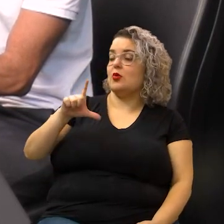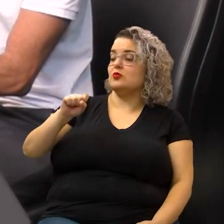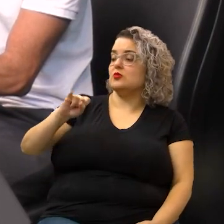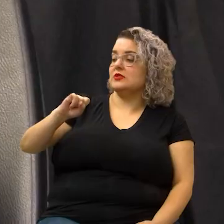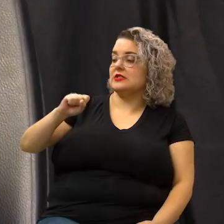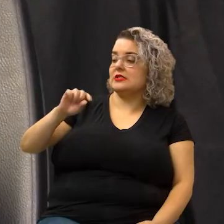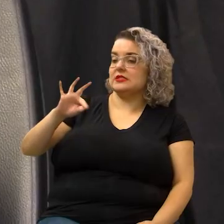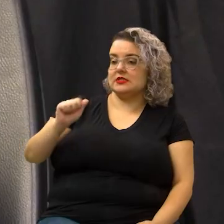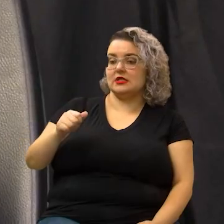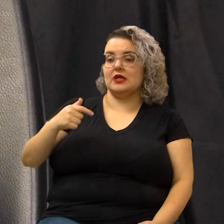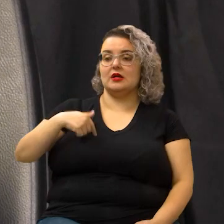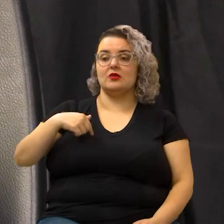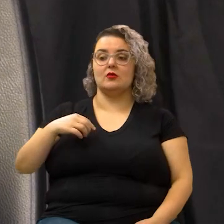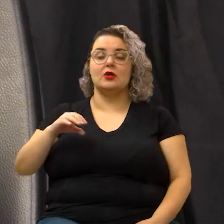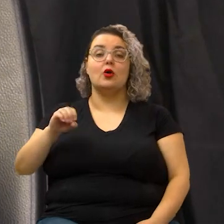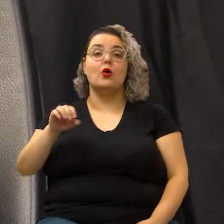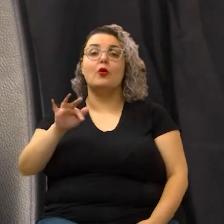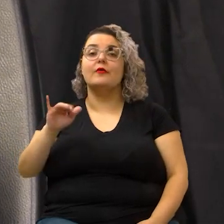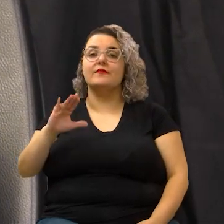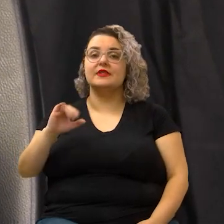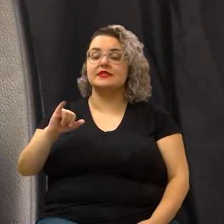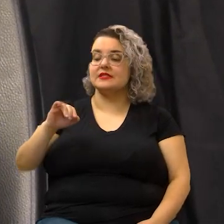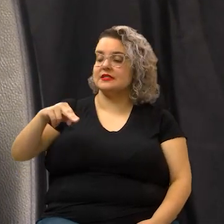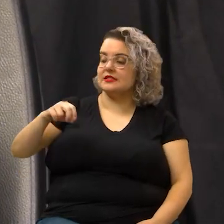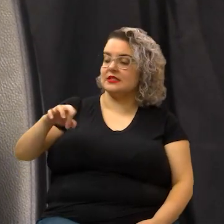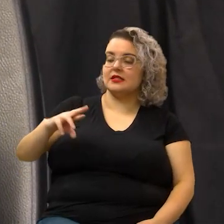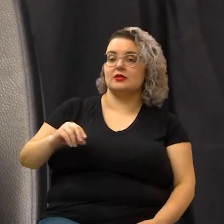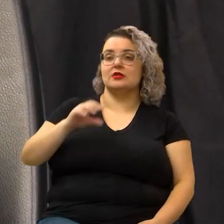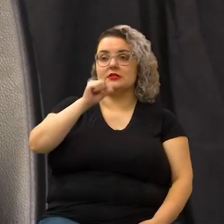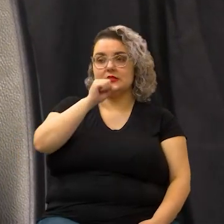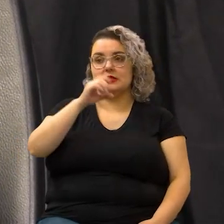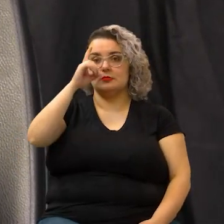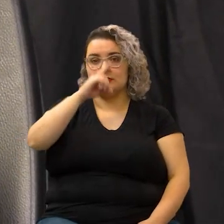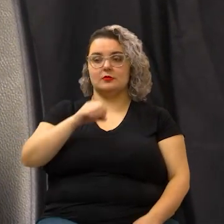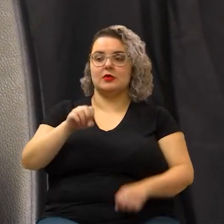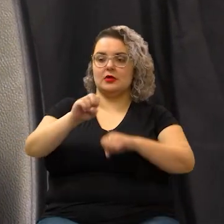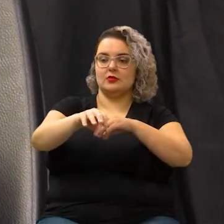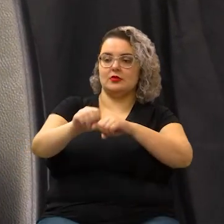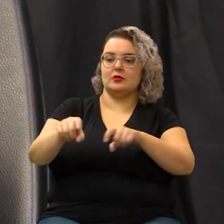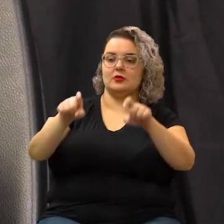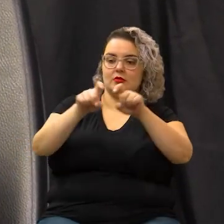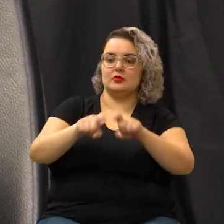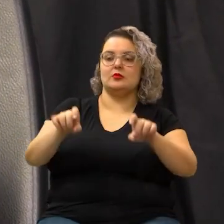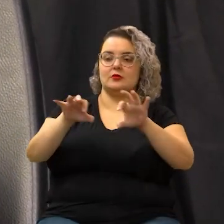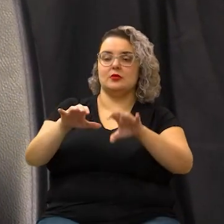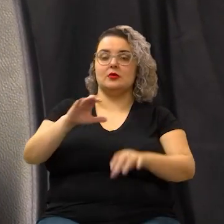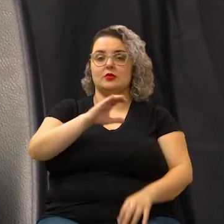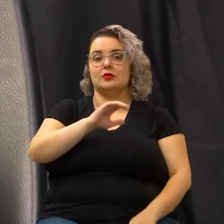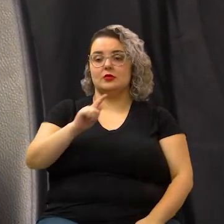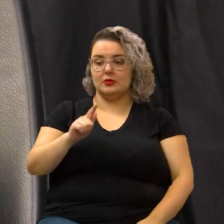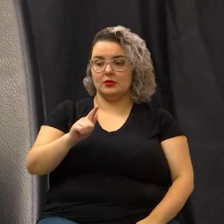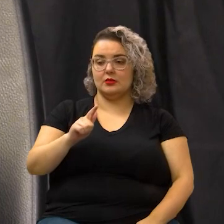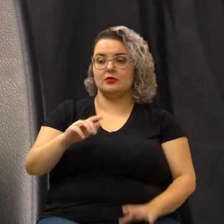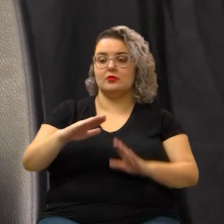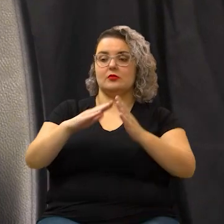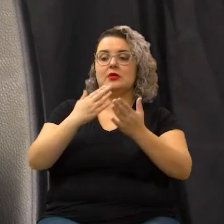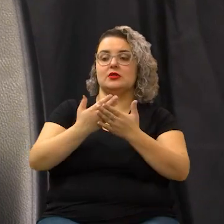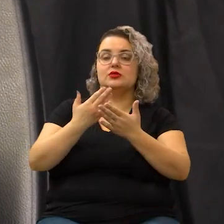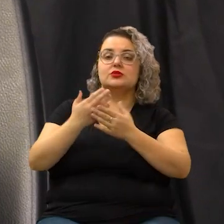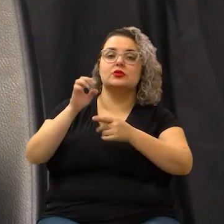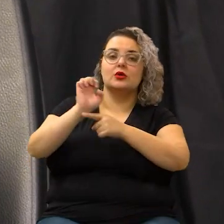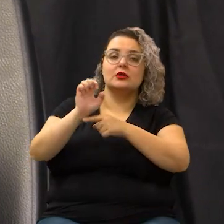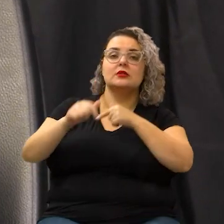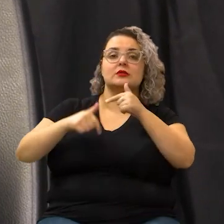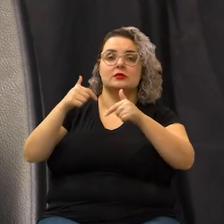era bolsista, então eu era um oficineiro. Tá. Então eu de sábado e domingo dava aula de informática para a comunidade lá do Campo Grande, numa